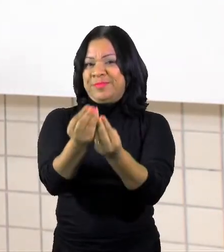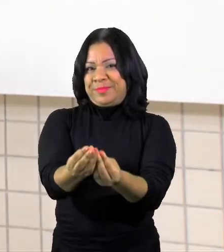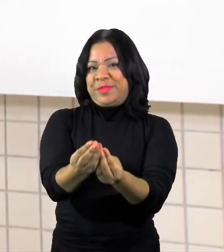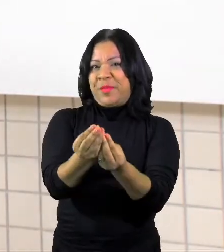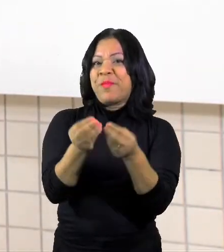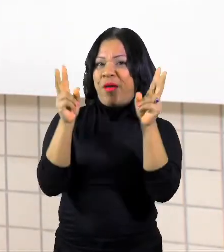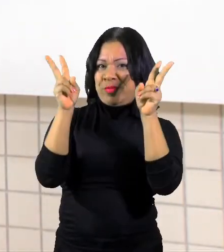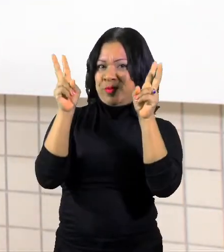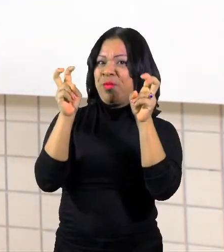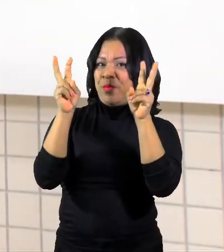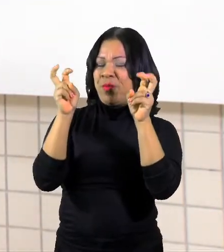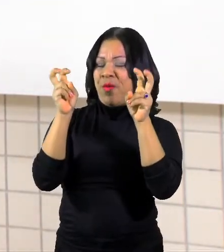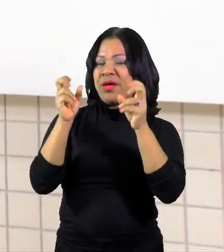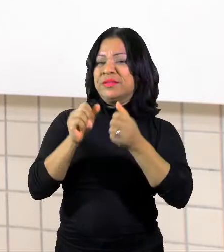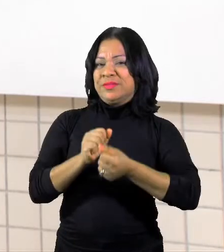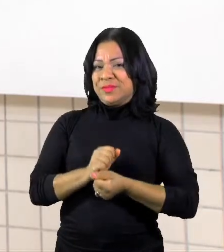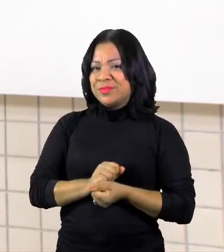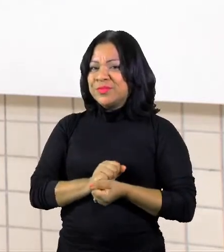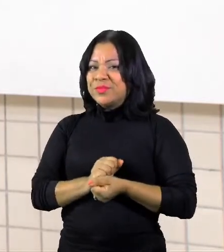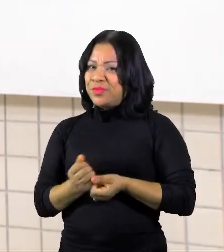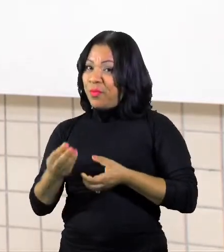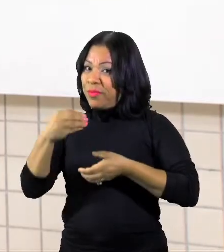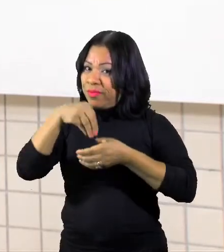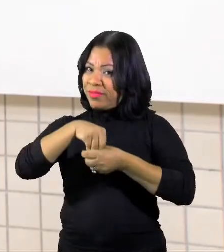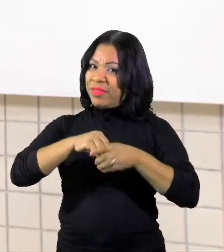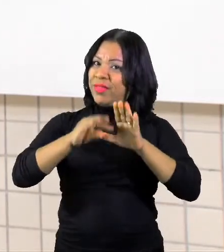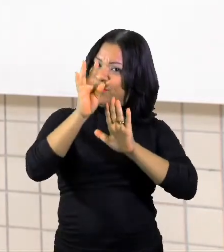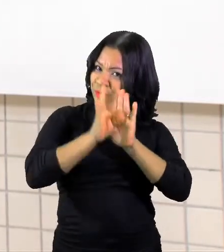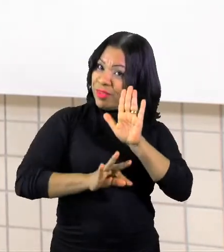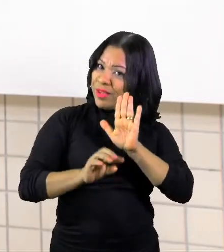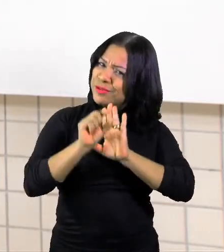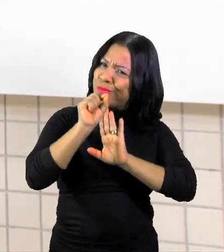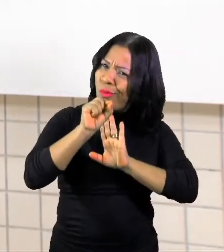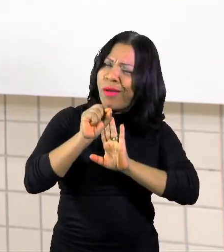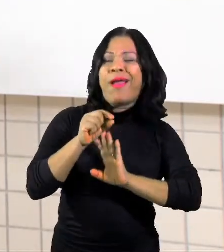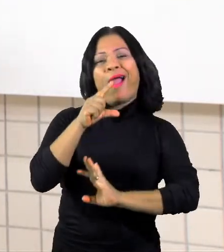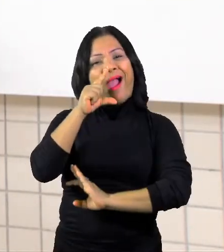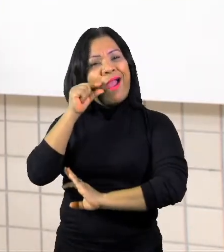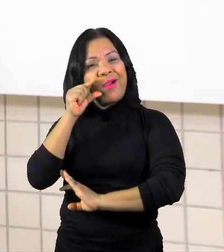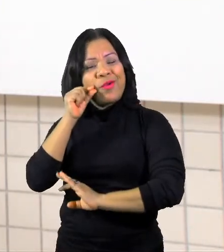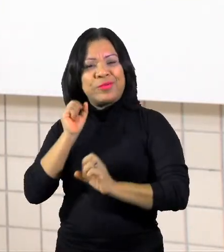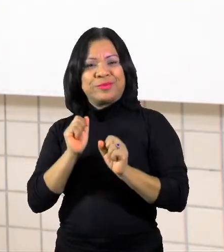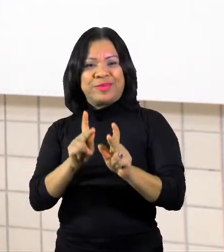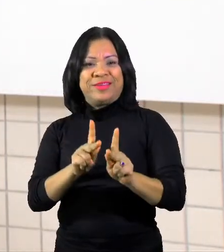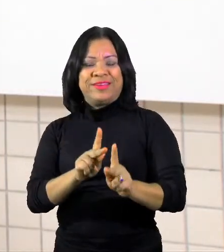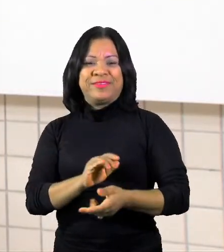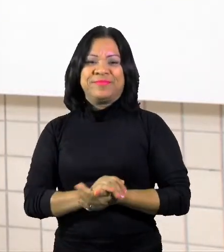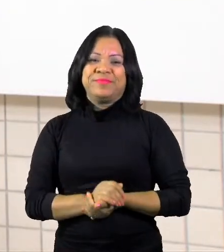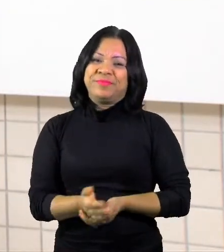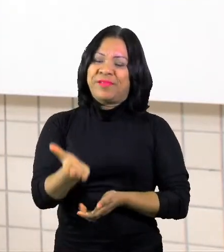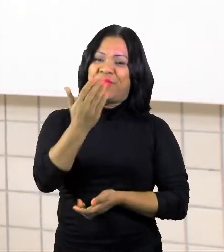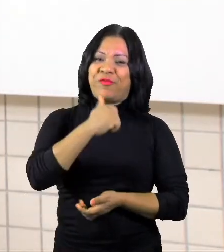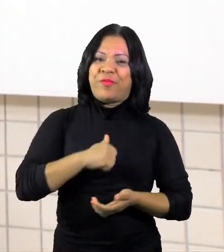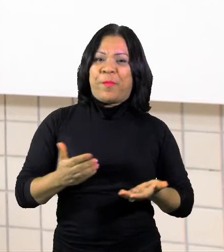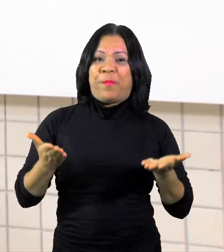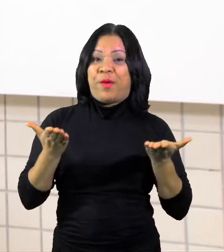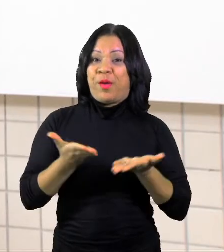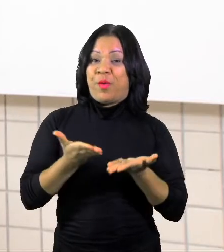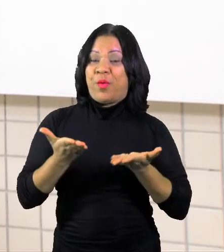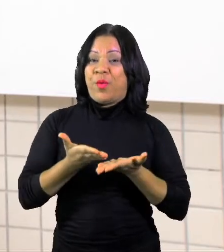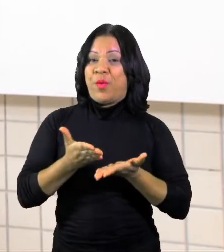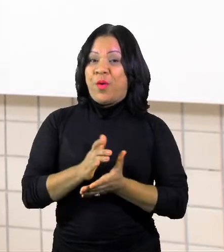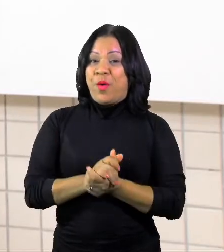assunto abordado desse texto, que no caso é a onça, ok? Então, vamos agora partir para